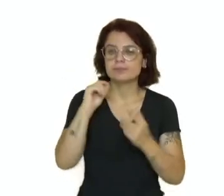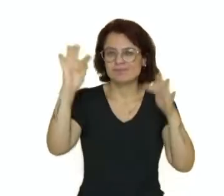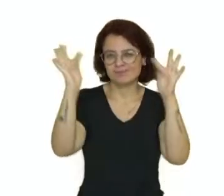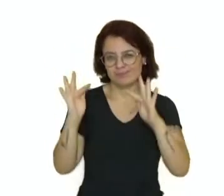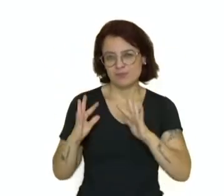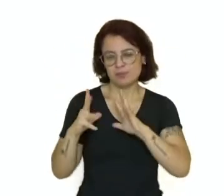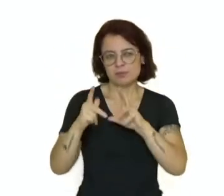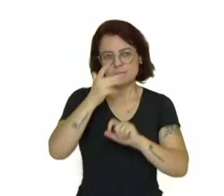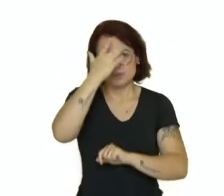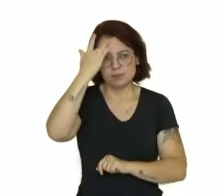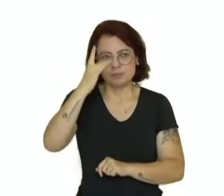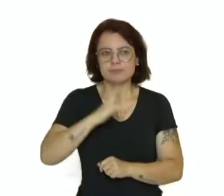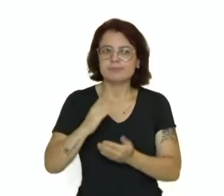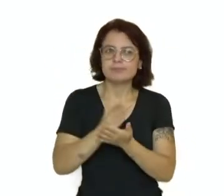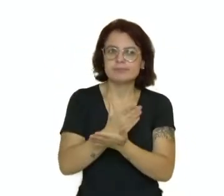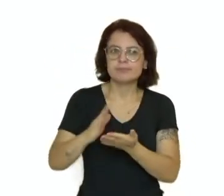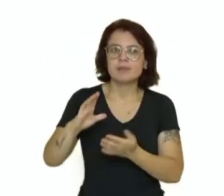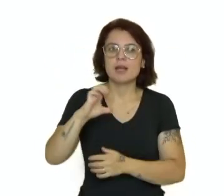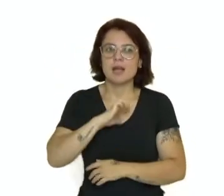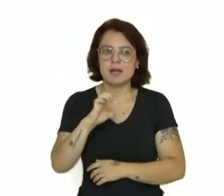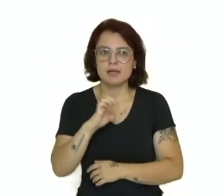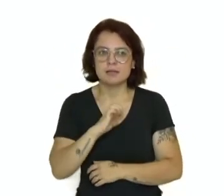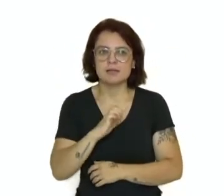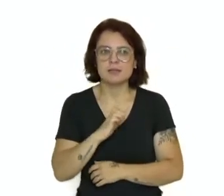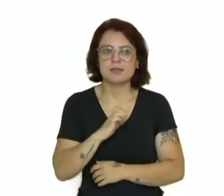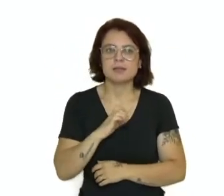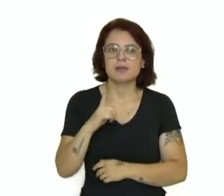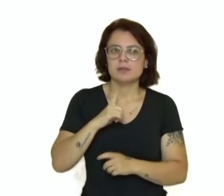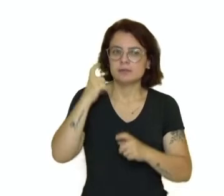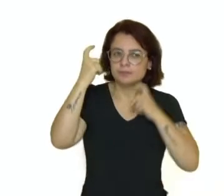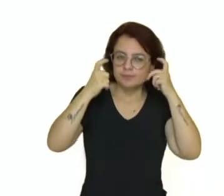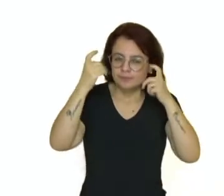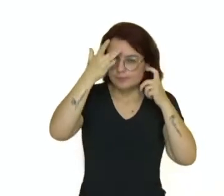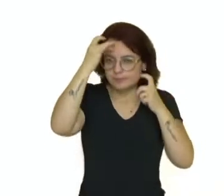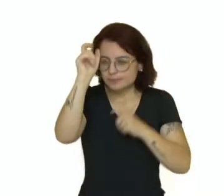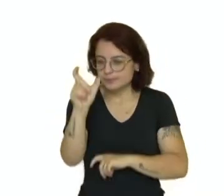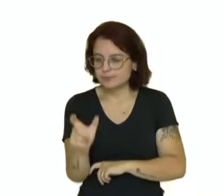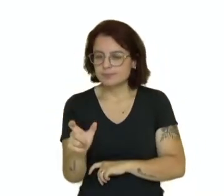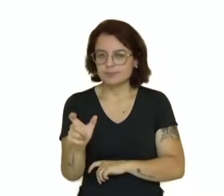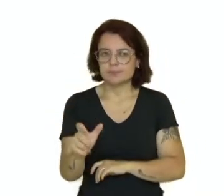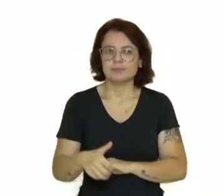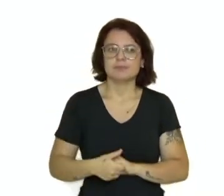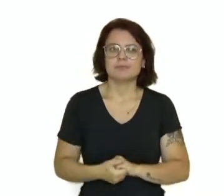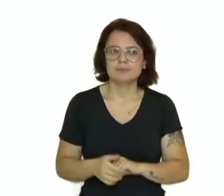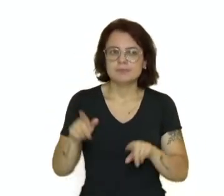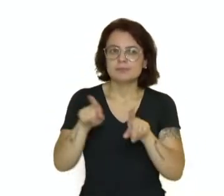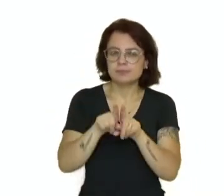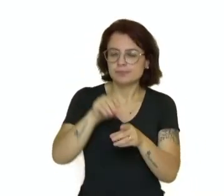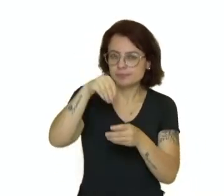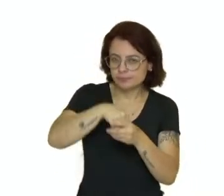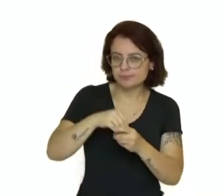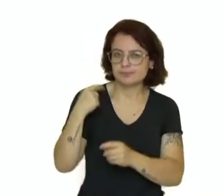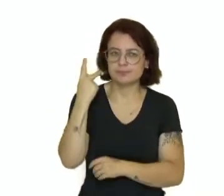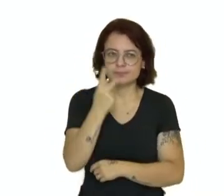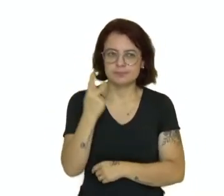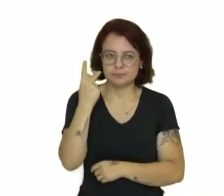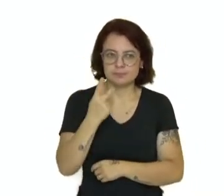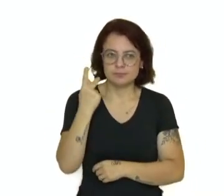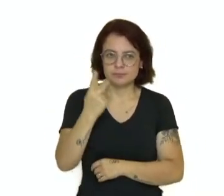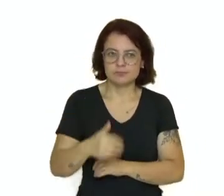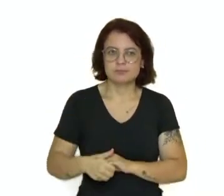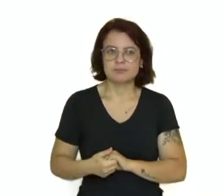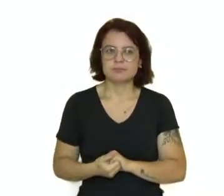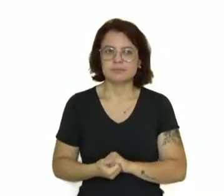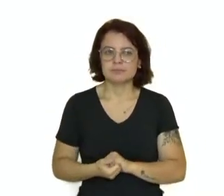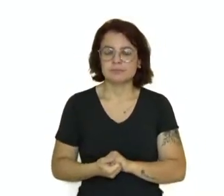ética, que se preocupa com a felicidade do homem como cidadão da polis, e na política, que se preocupa com o bem